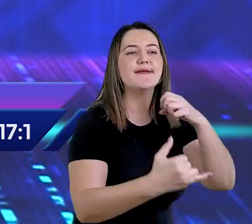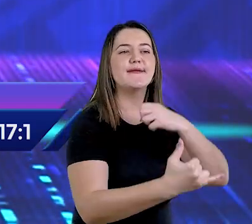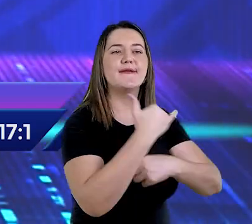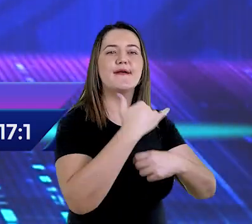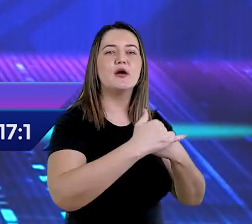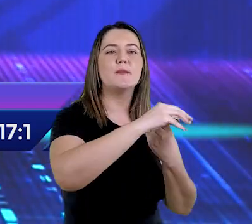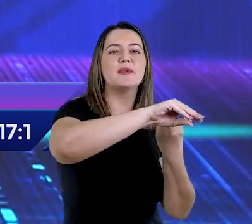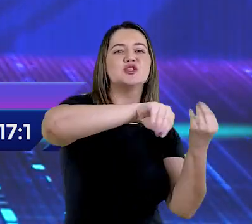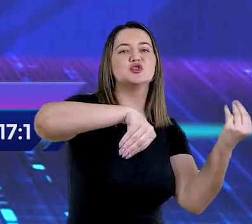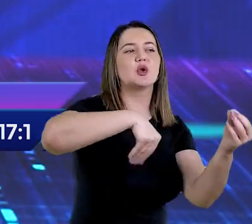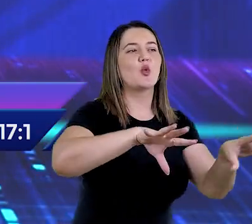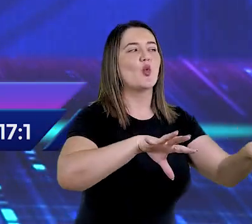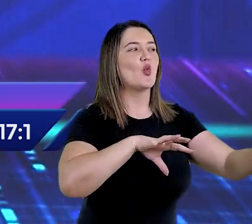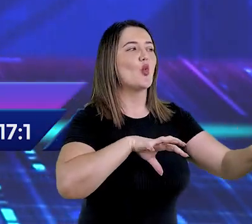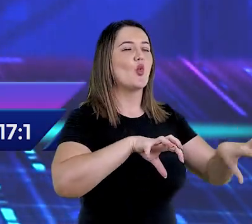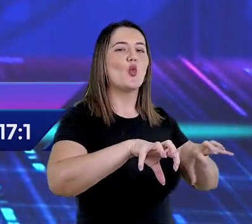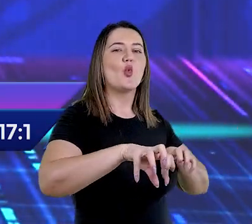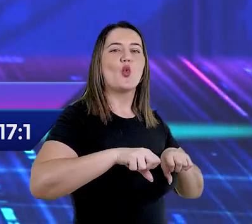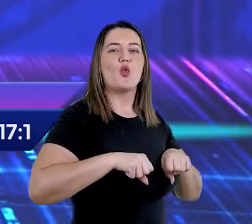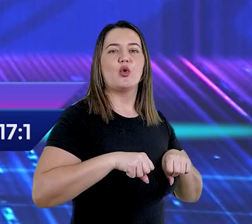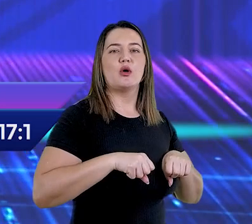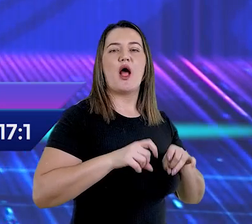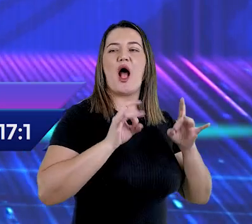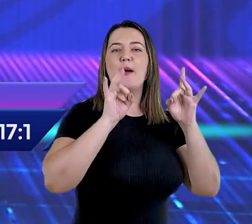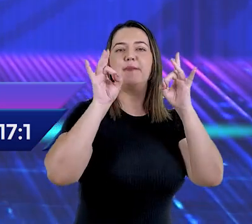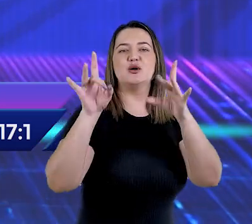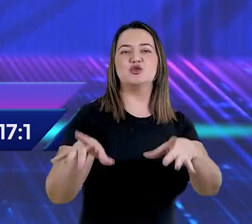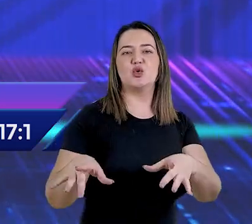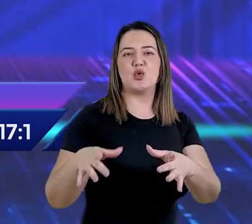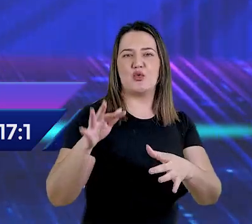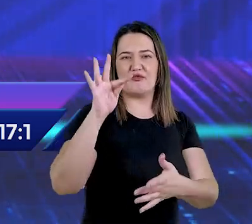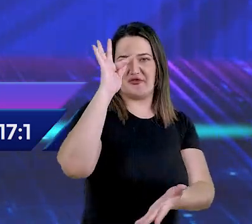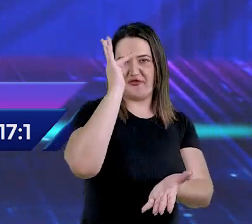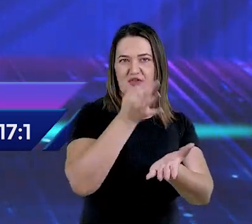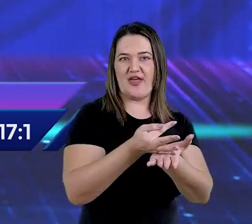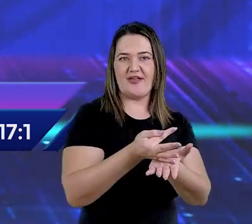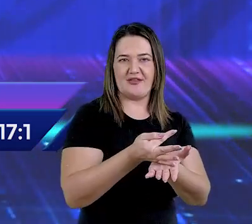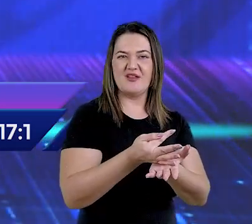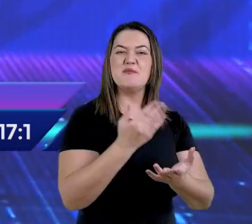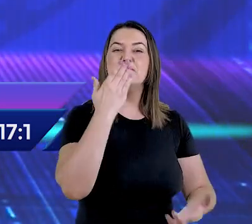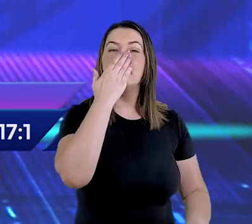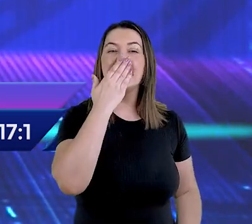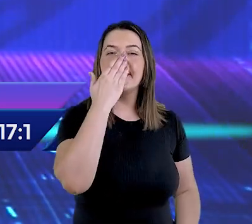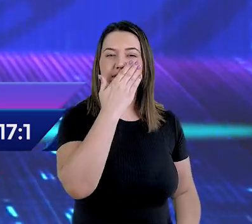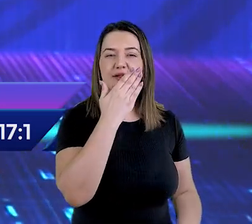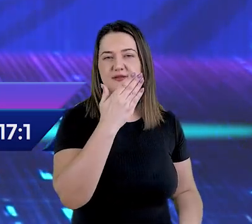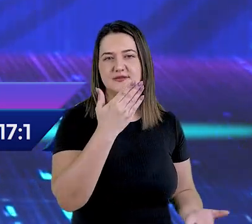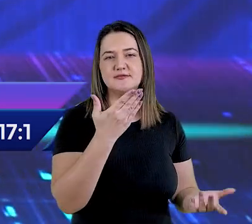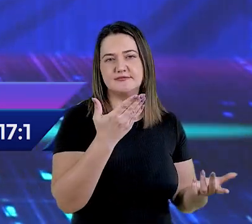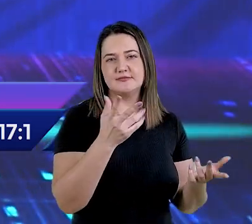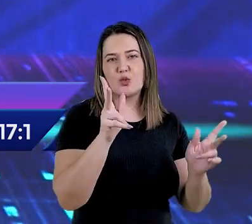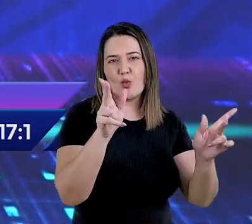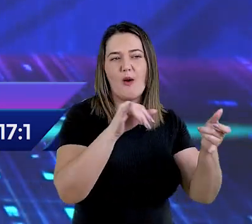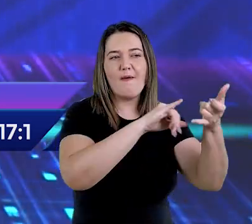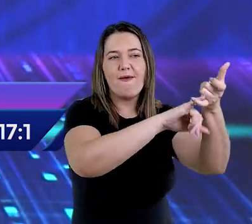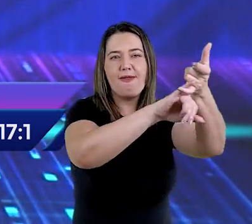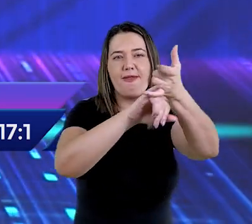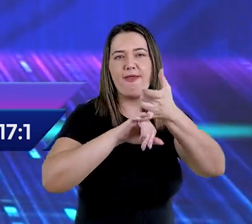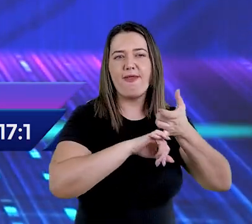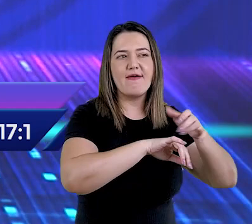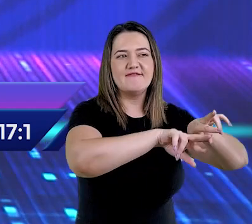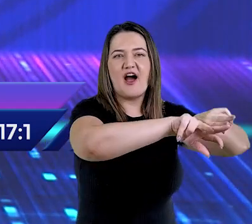se entregou a outros deuses, ela deixou Jesus. A figura da meretriz representa a igreja que